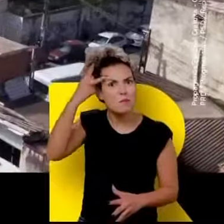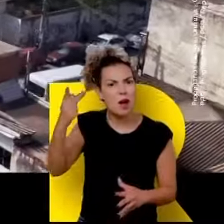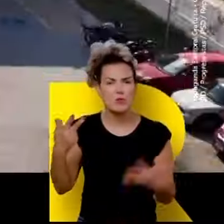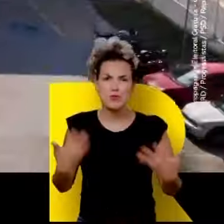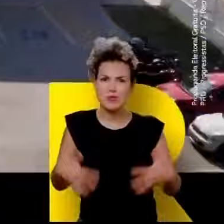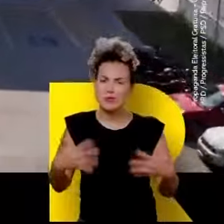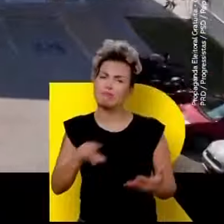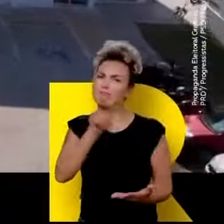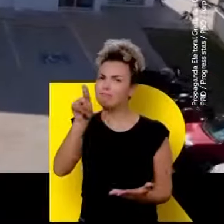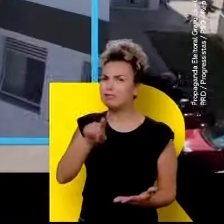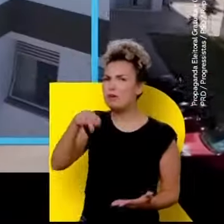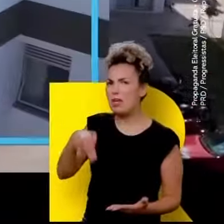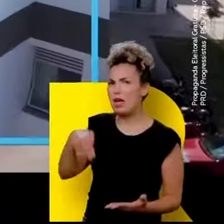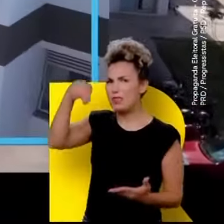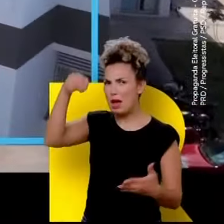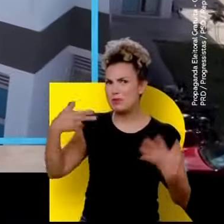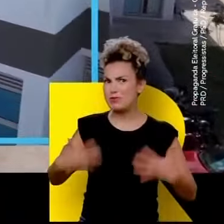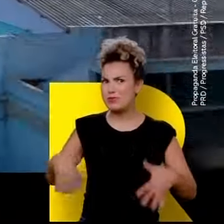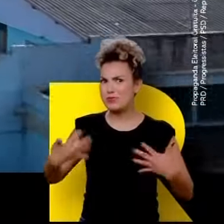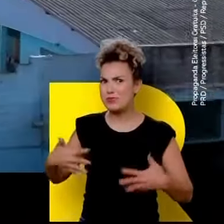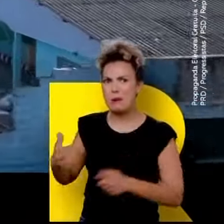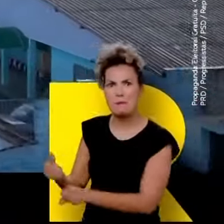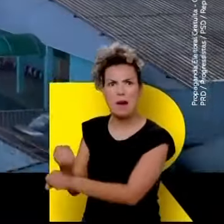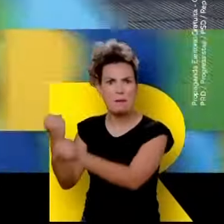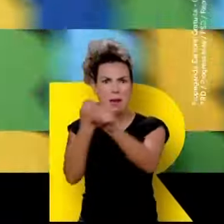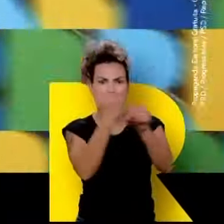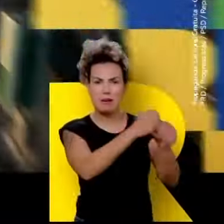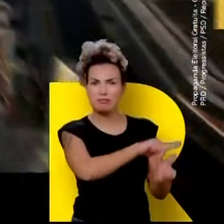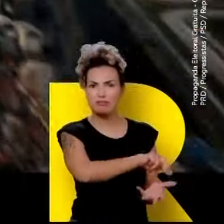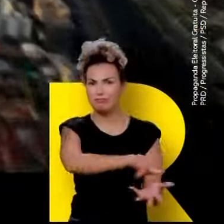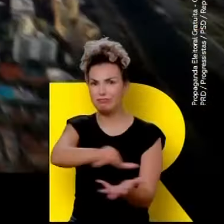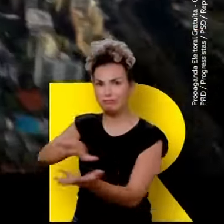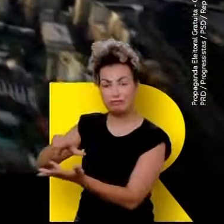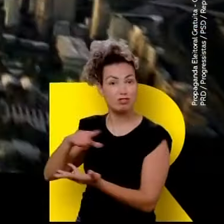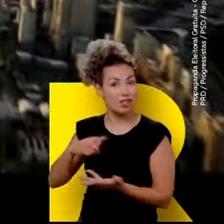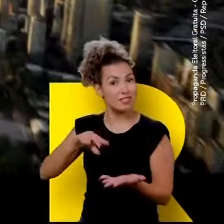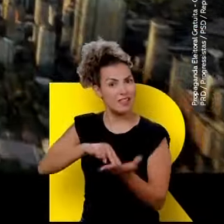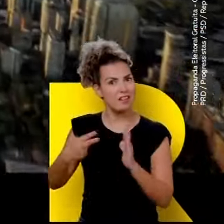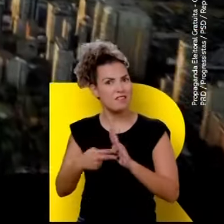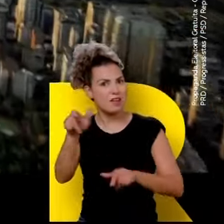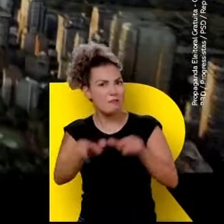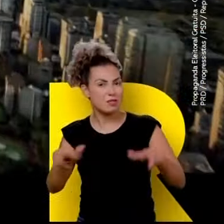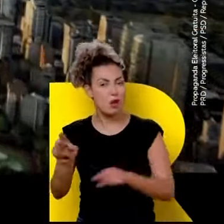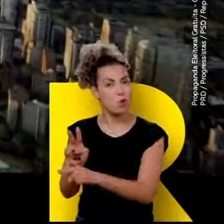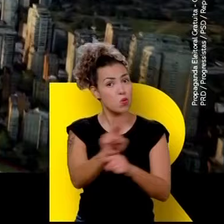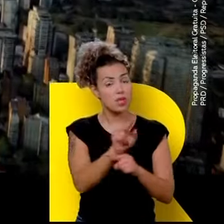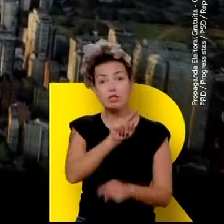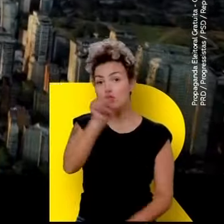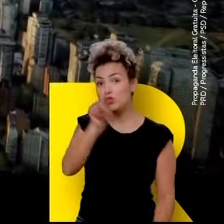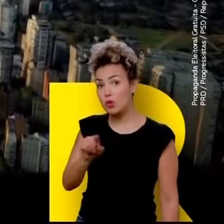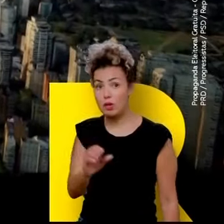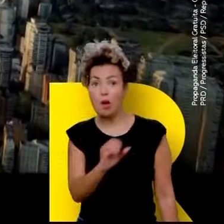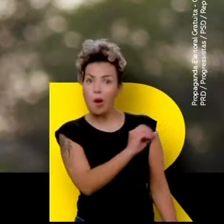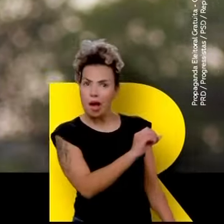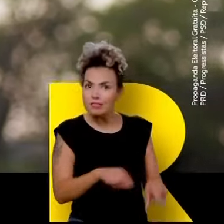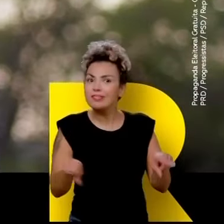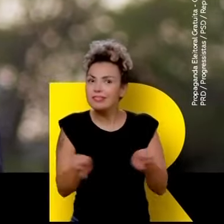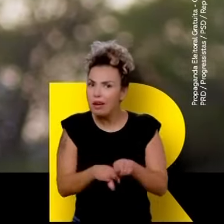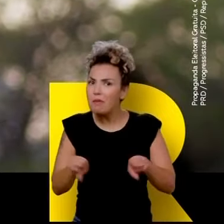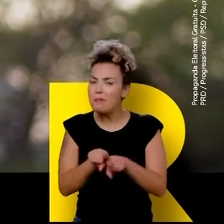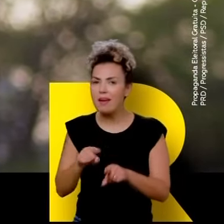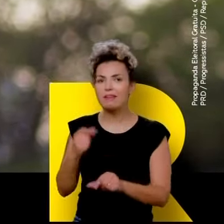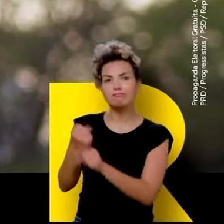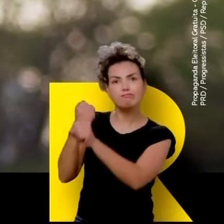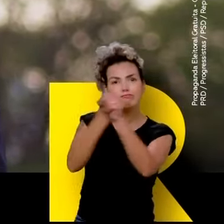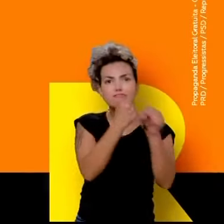Paulo. Não dá para negar que a Zona Norte está a todo vapor. E esse cuidado também chegou aqui na Zona Oeste, trazendo